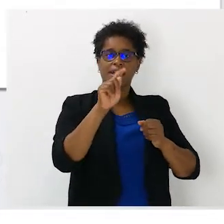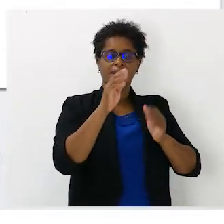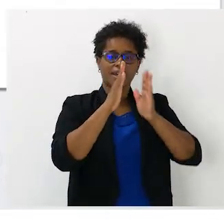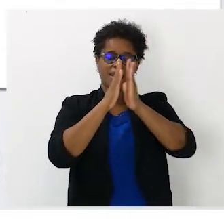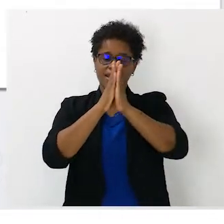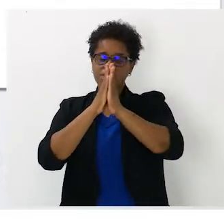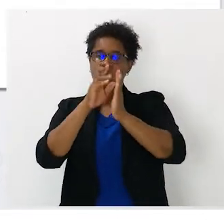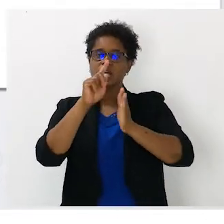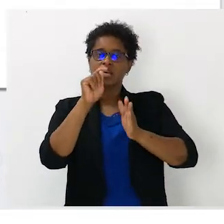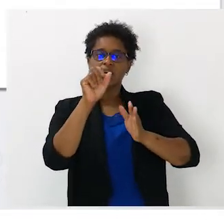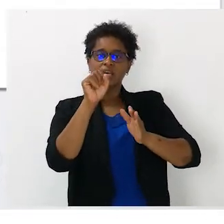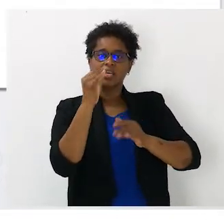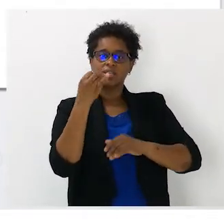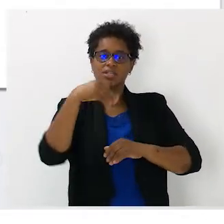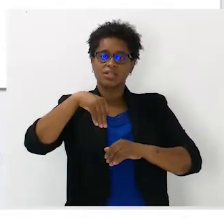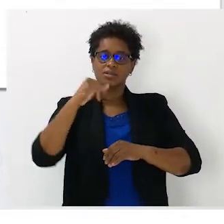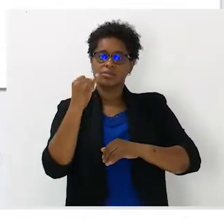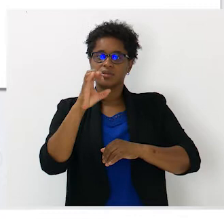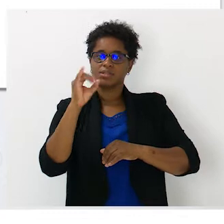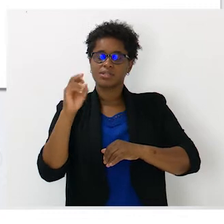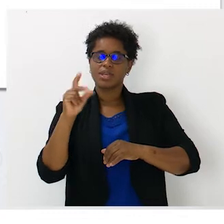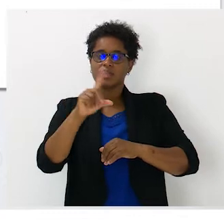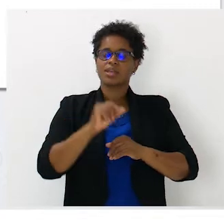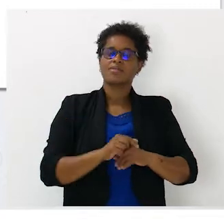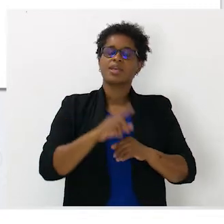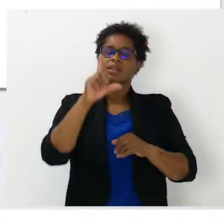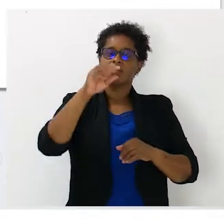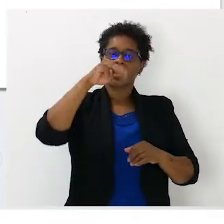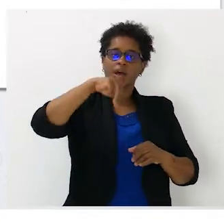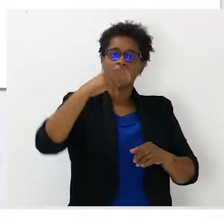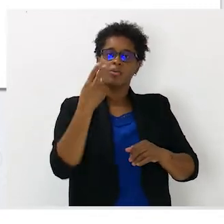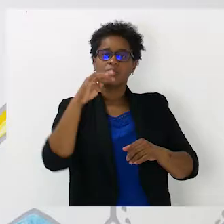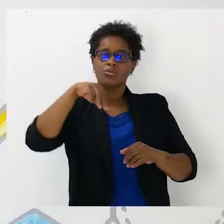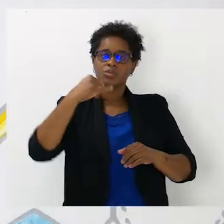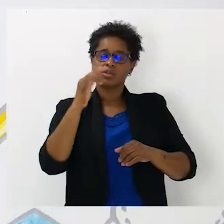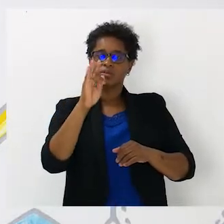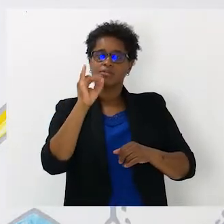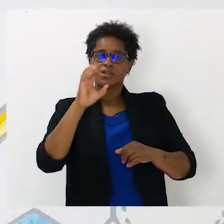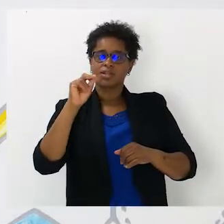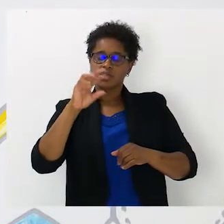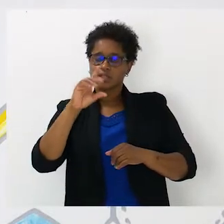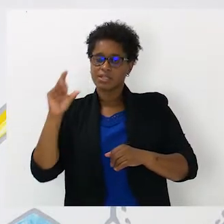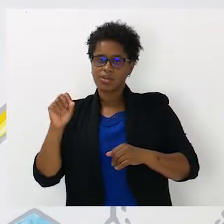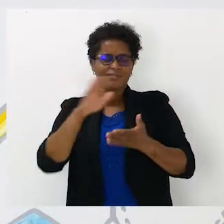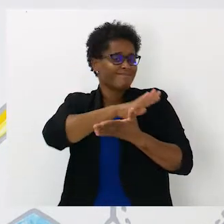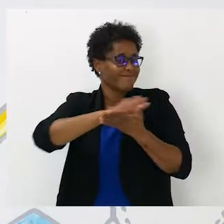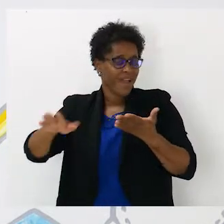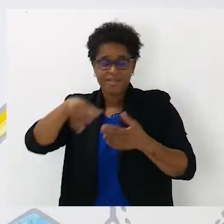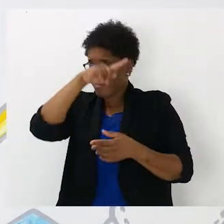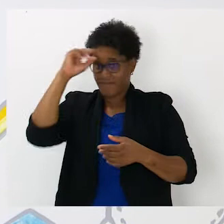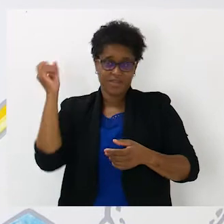religião egípcia e a mumificação. Portanto, nada